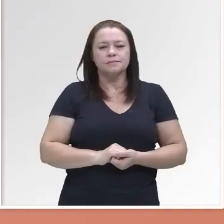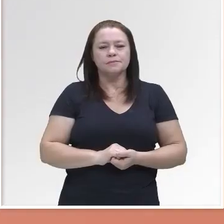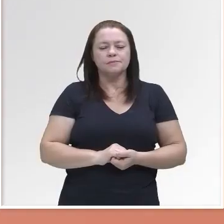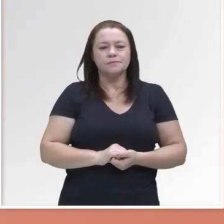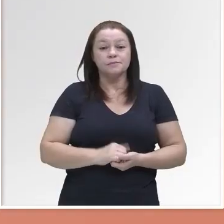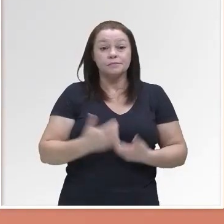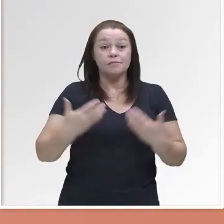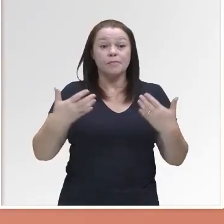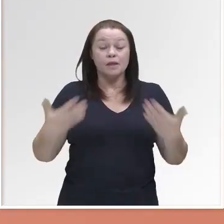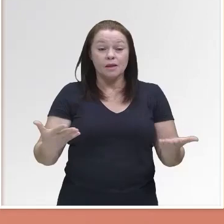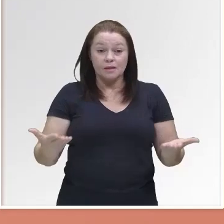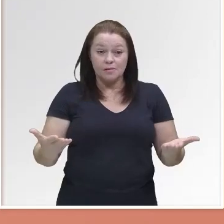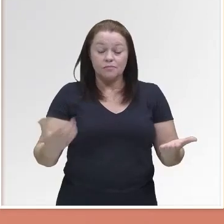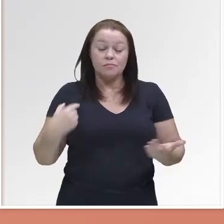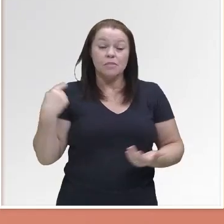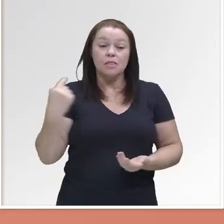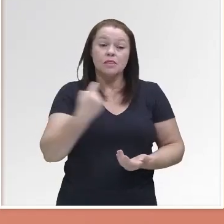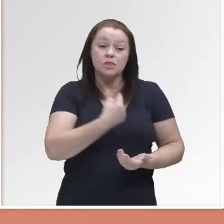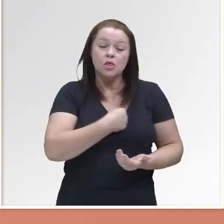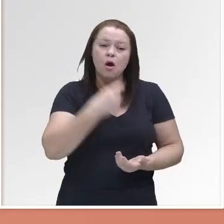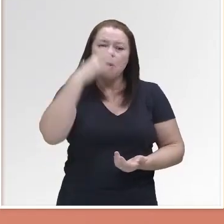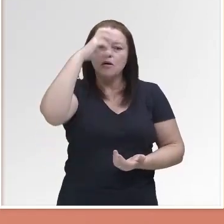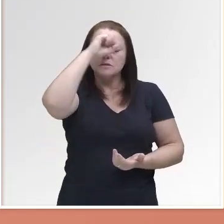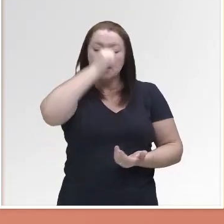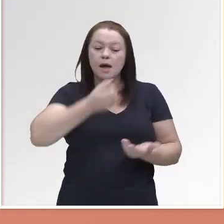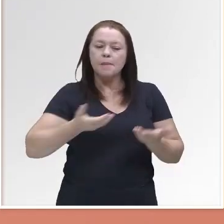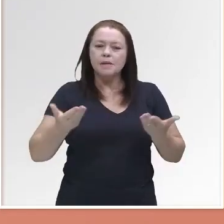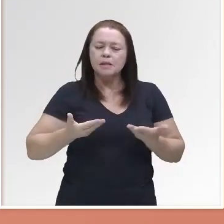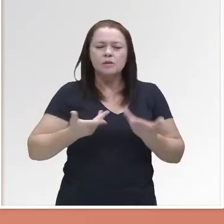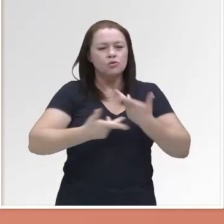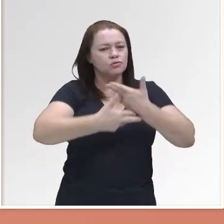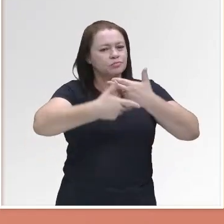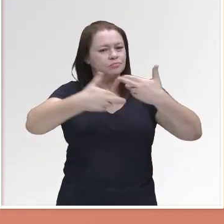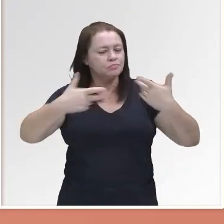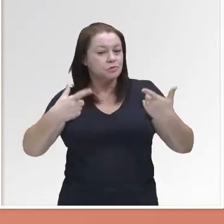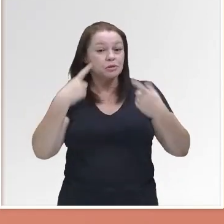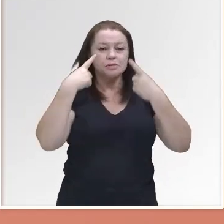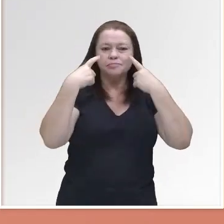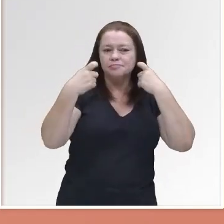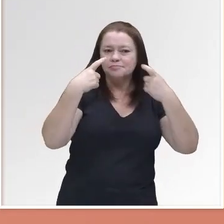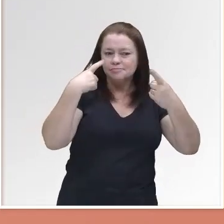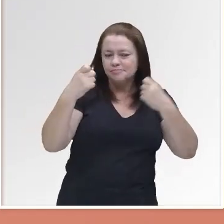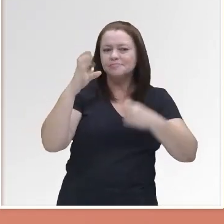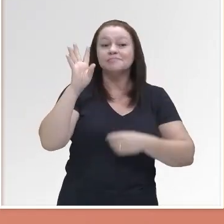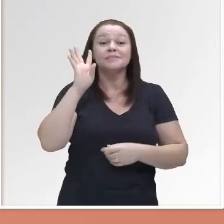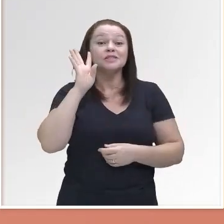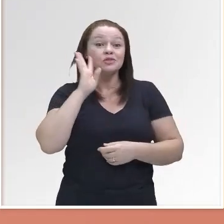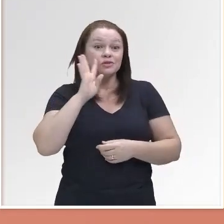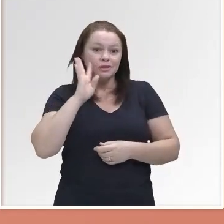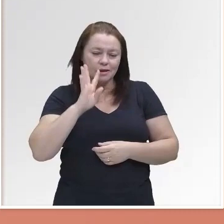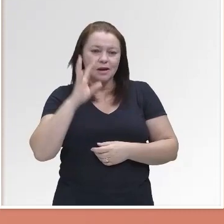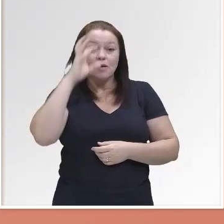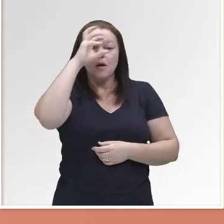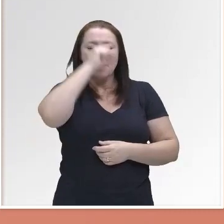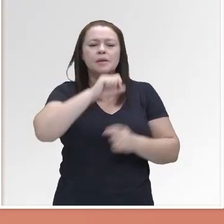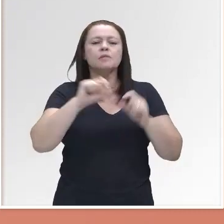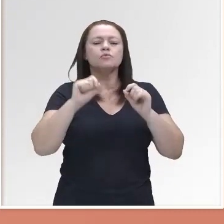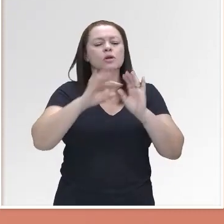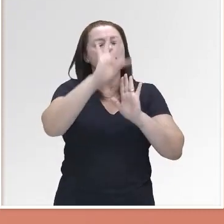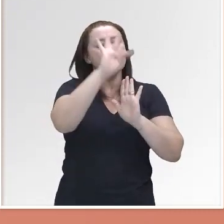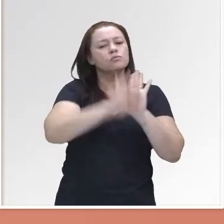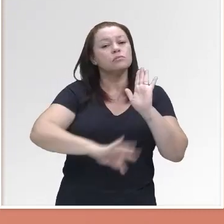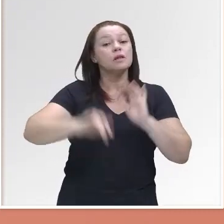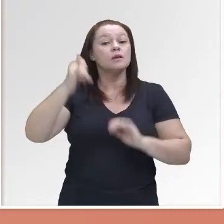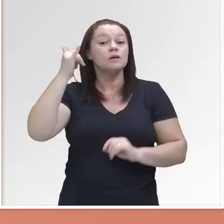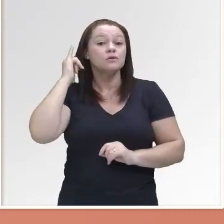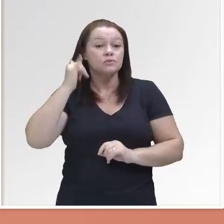Hoje aprendemos muita coisa interessante e legal. Aprendemos o que é um texto narrativo e a